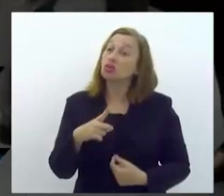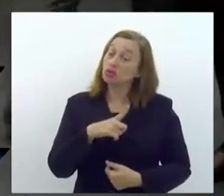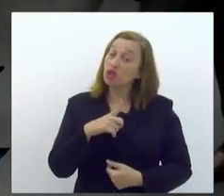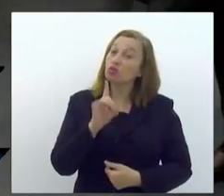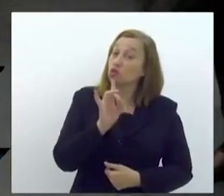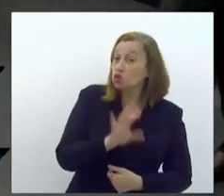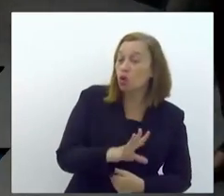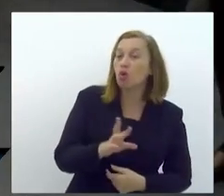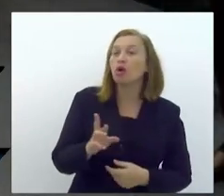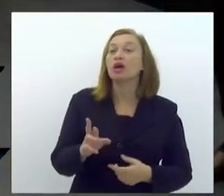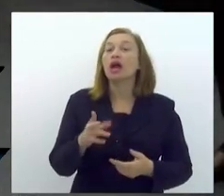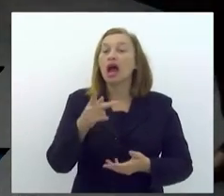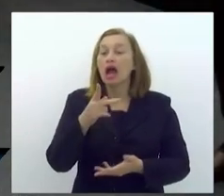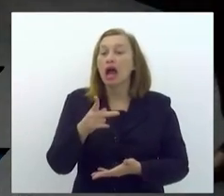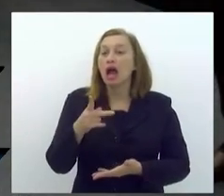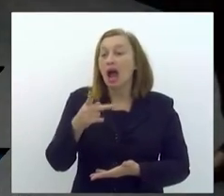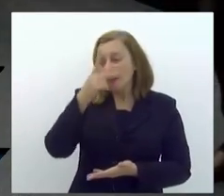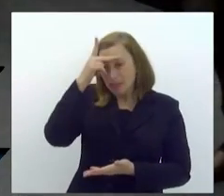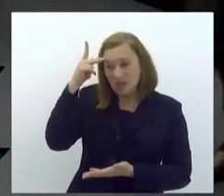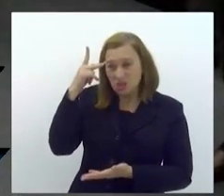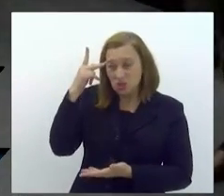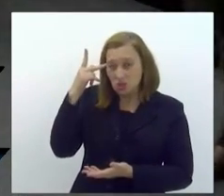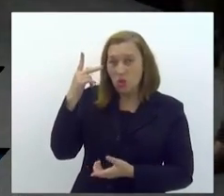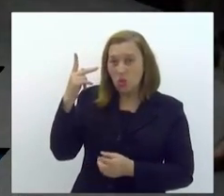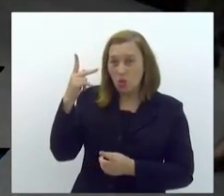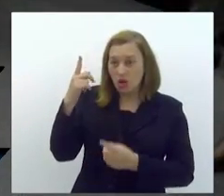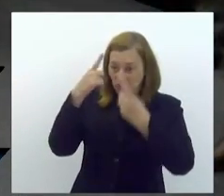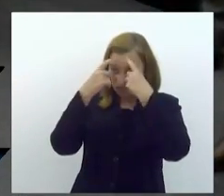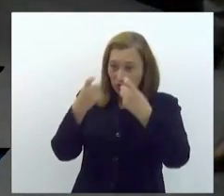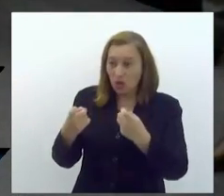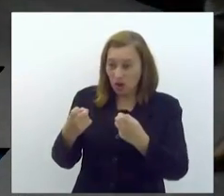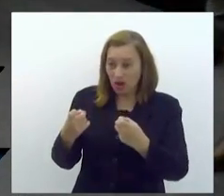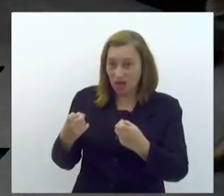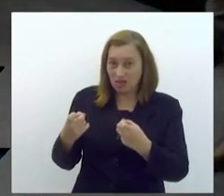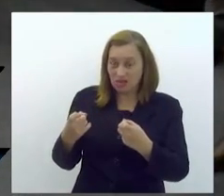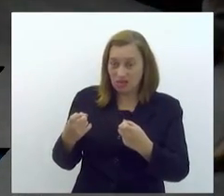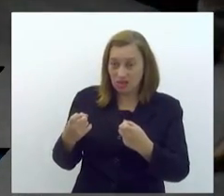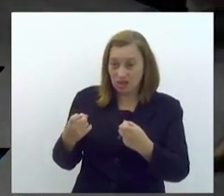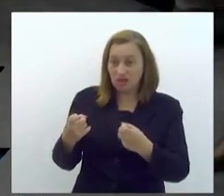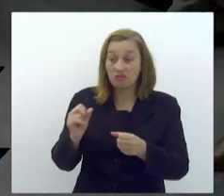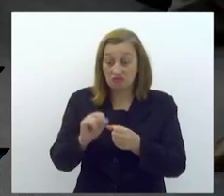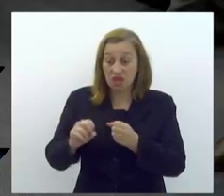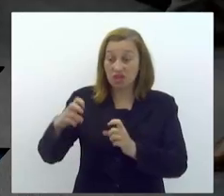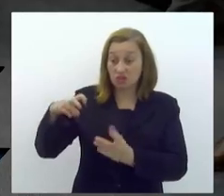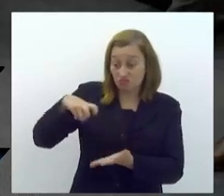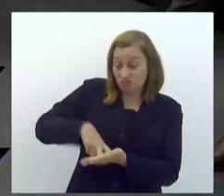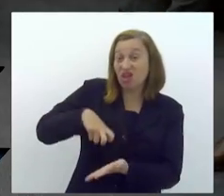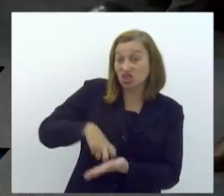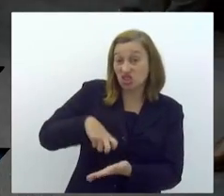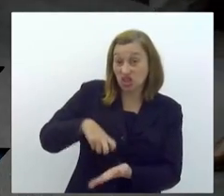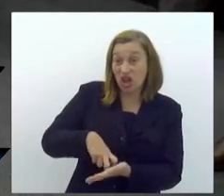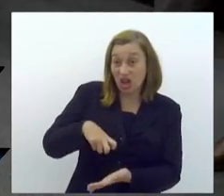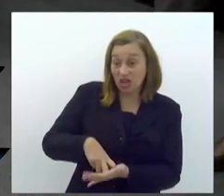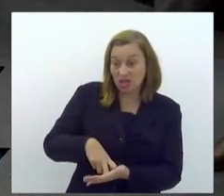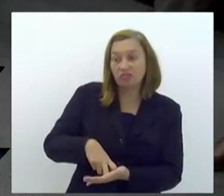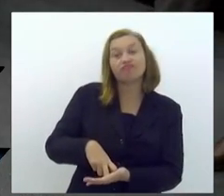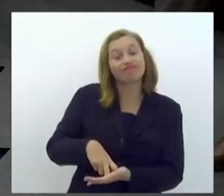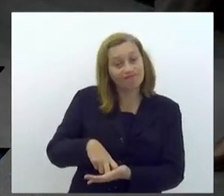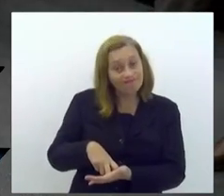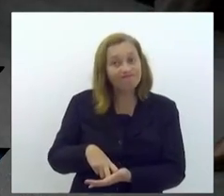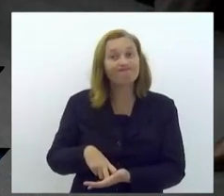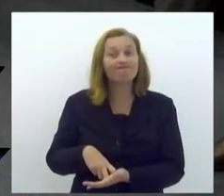que os responsáveis seja punidos por essa agressão violência e tentativa